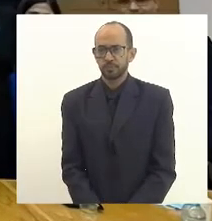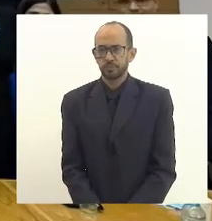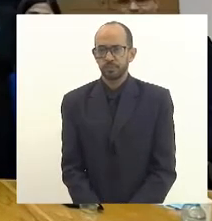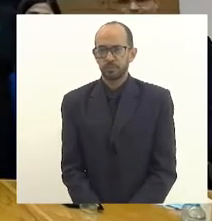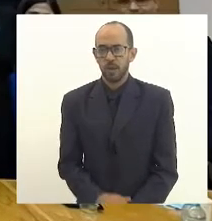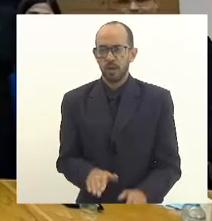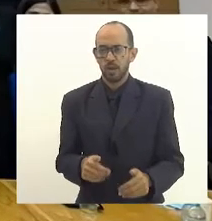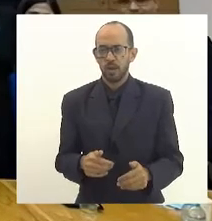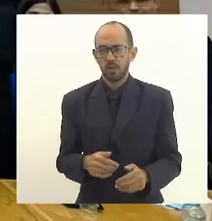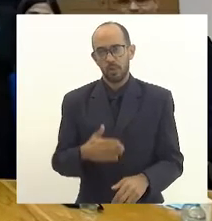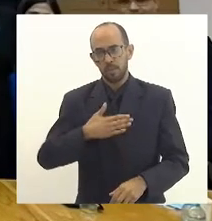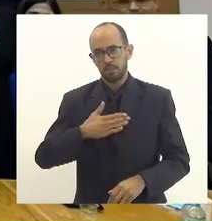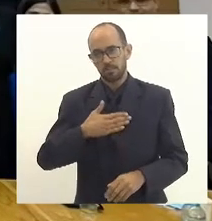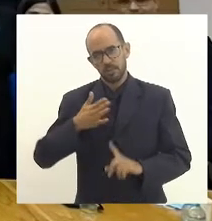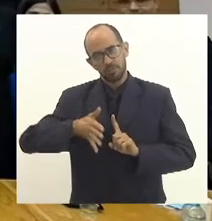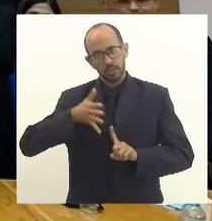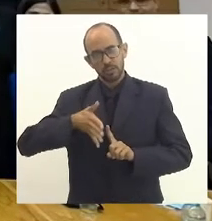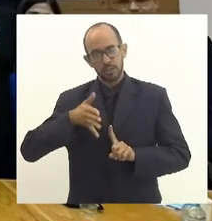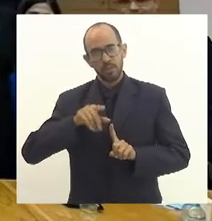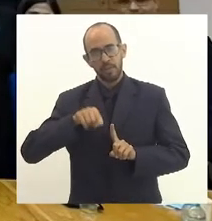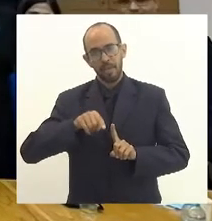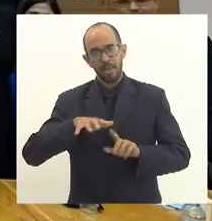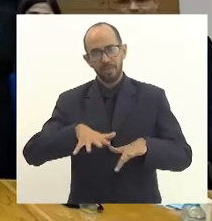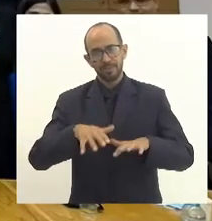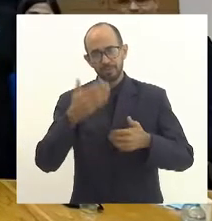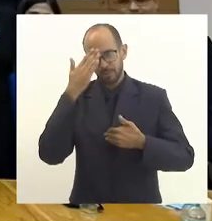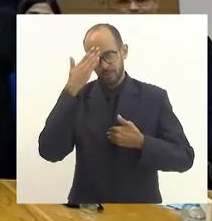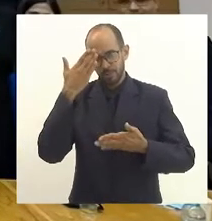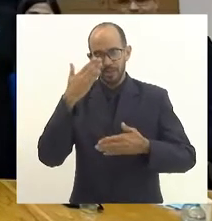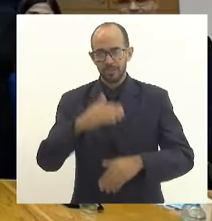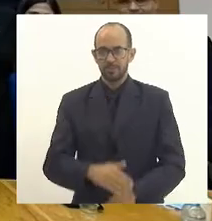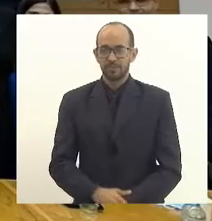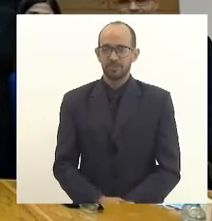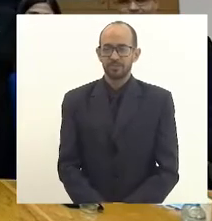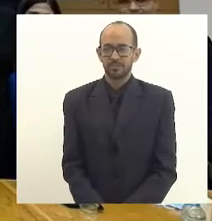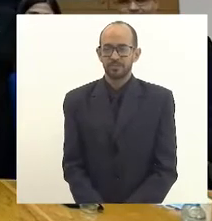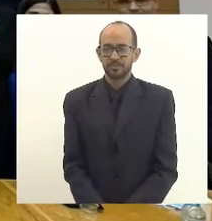E é isso a minha parte. Obrigado a todos aí pela atenção.